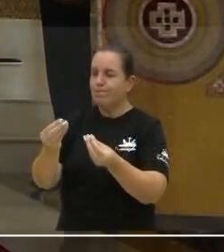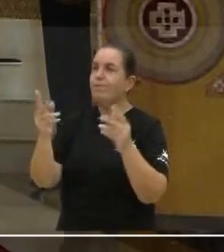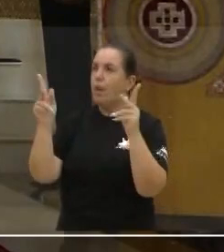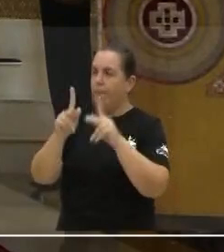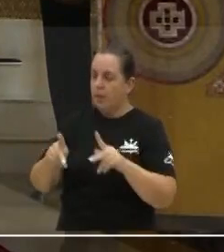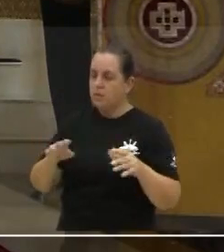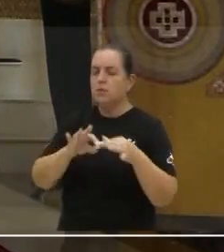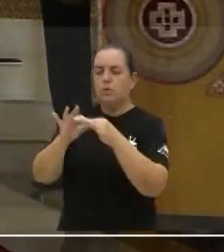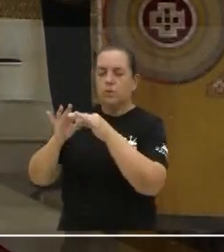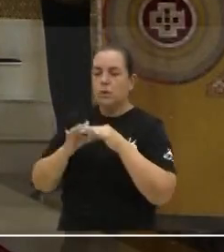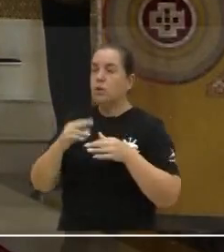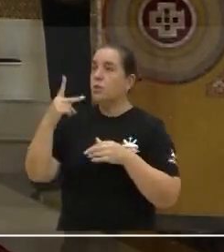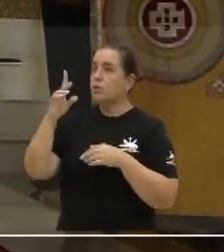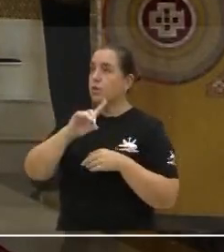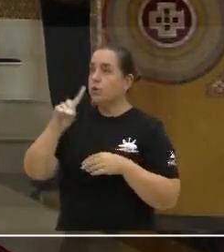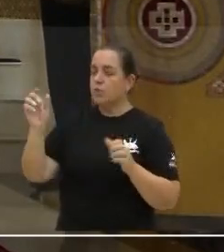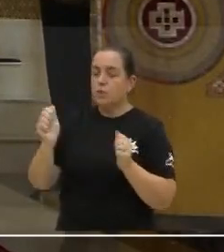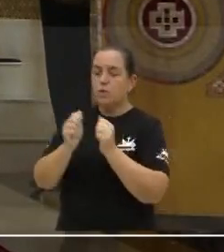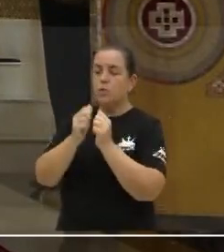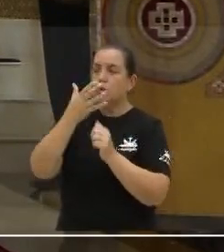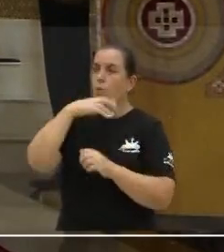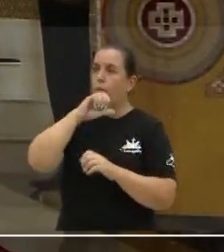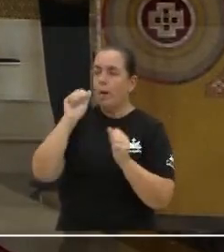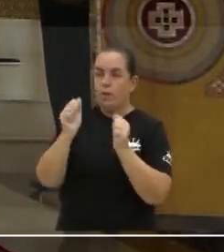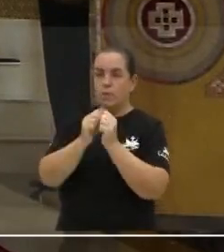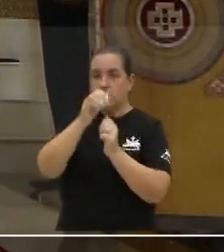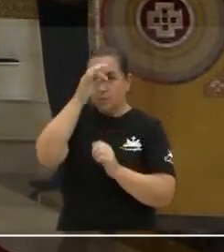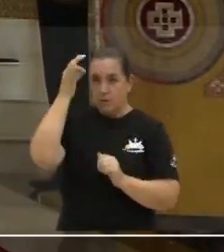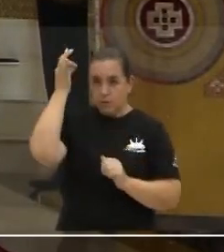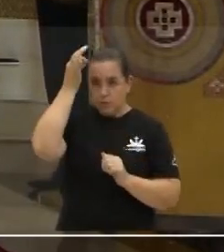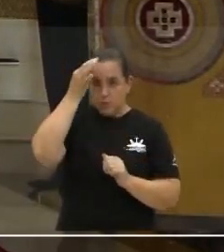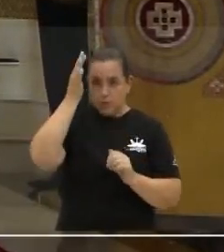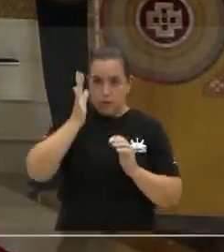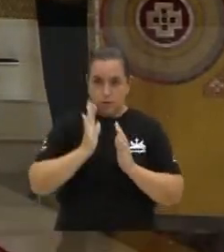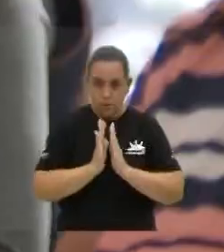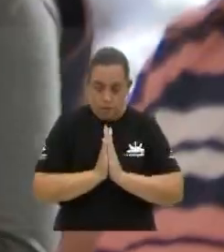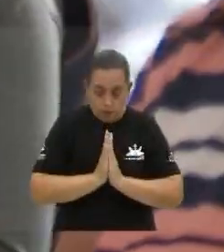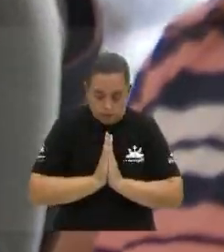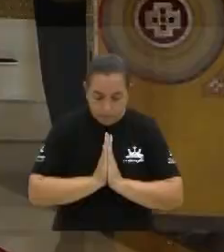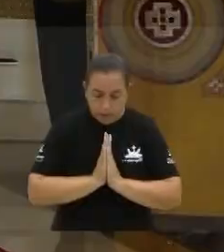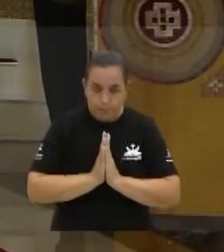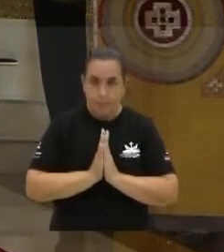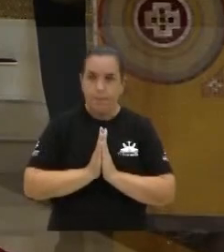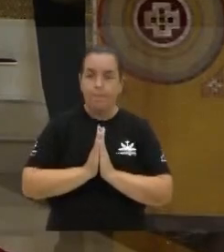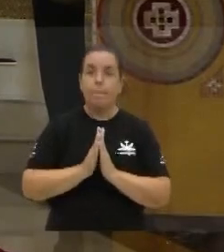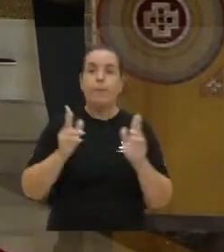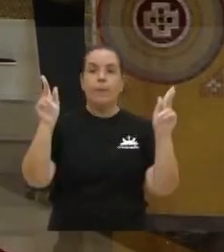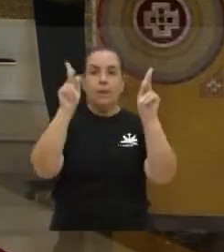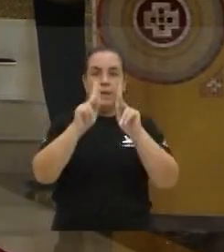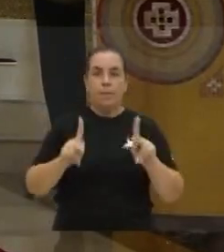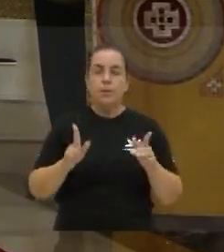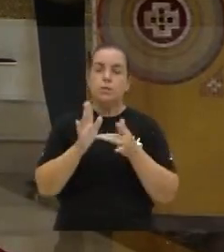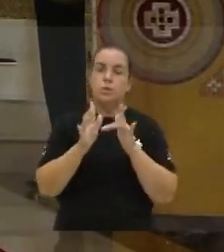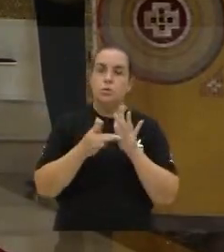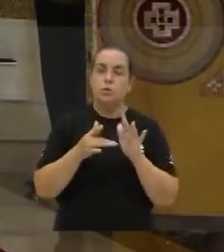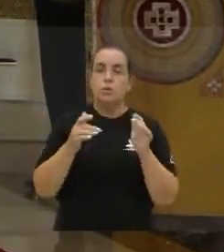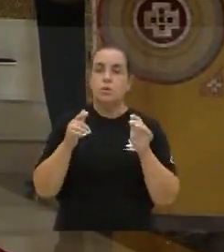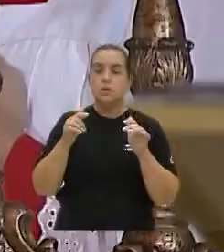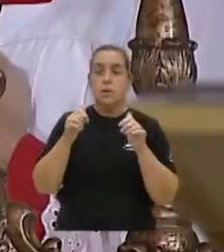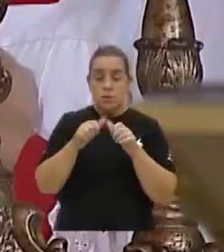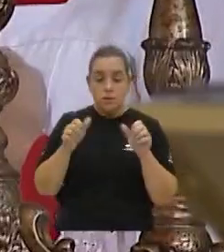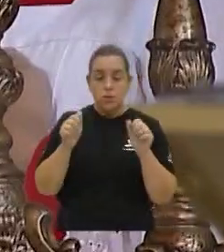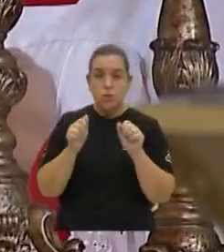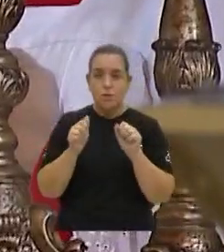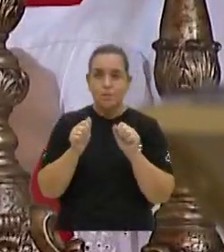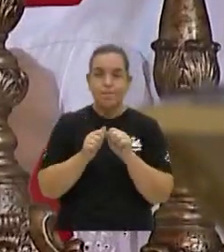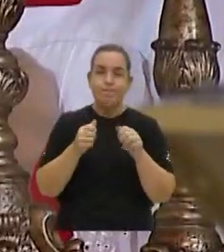a paz e a unidade. Vós que sois Deus com o Pai e o Espírito Santo. Amém. Que a paz de Jesus